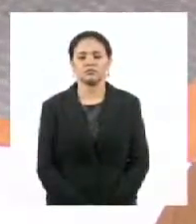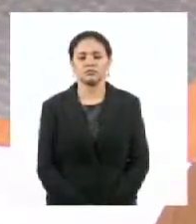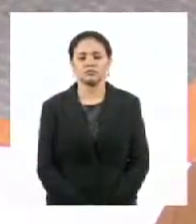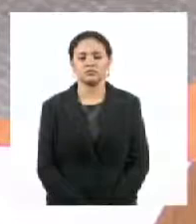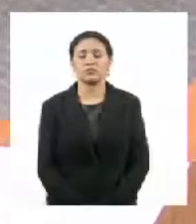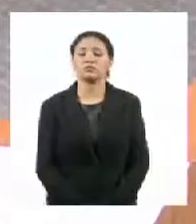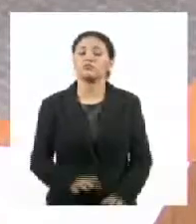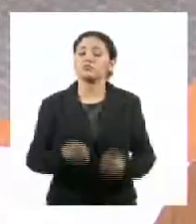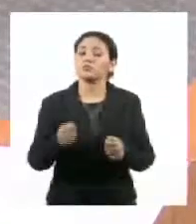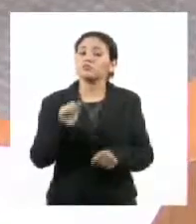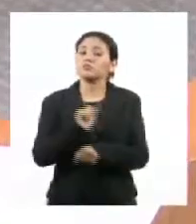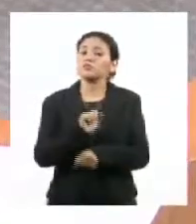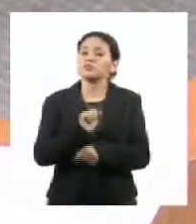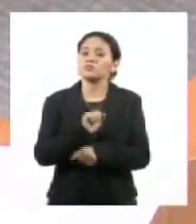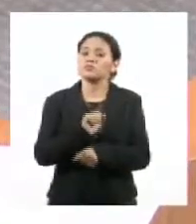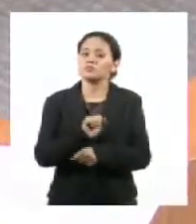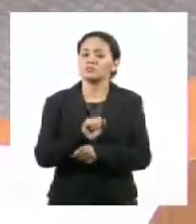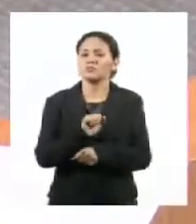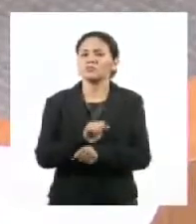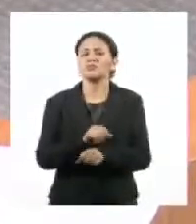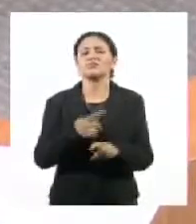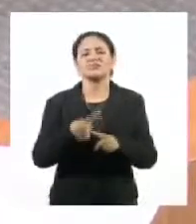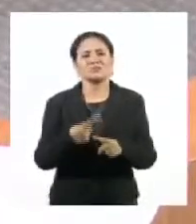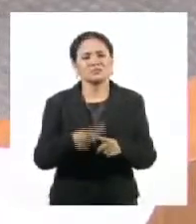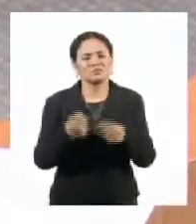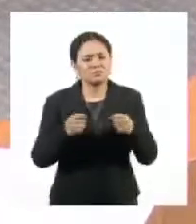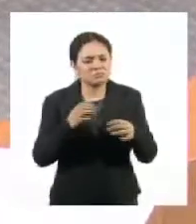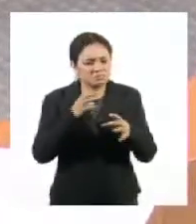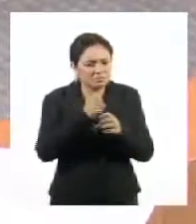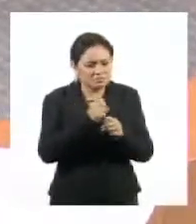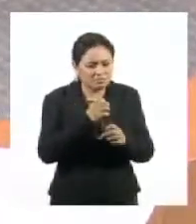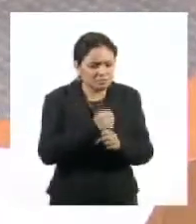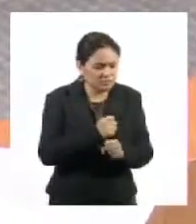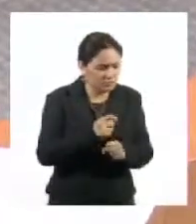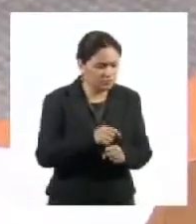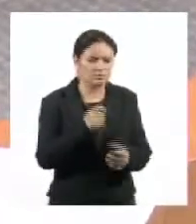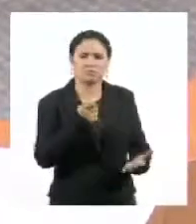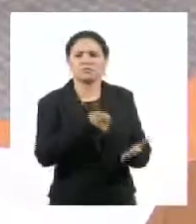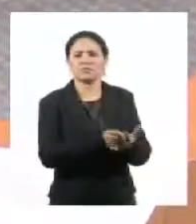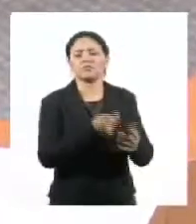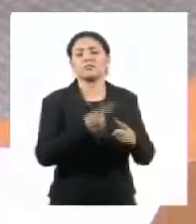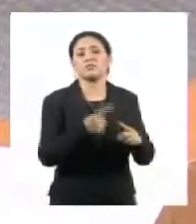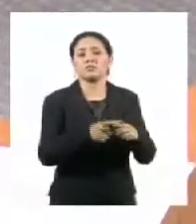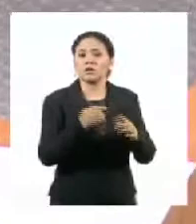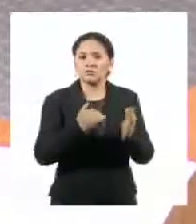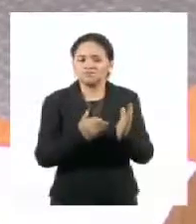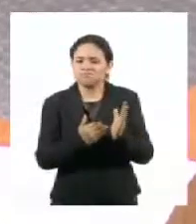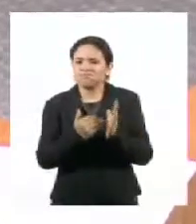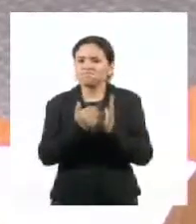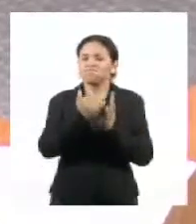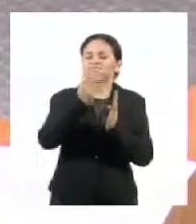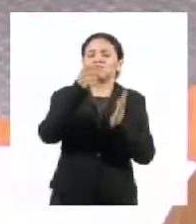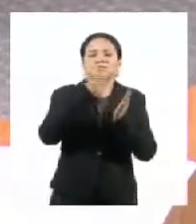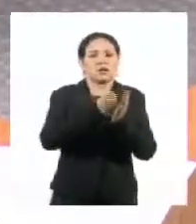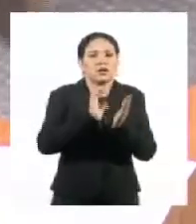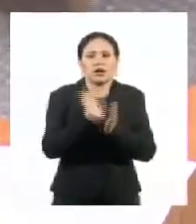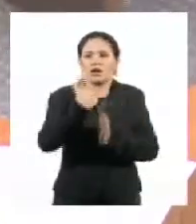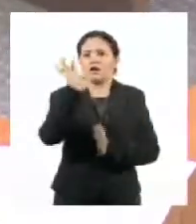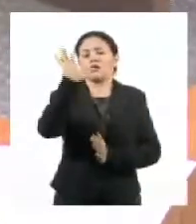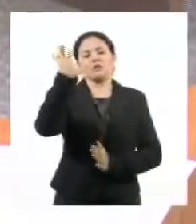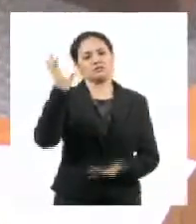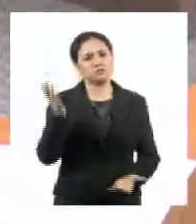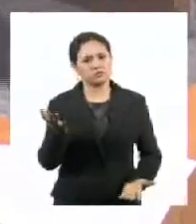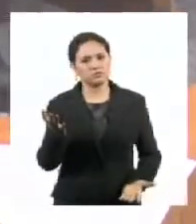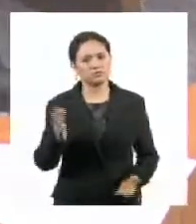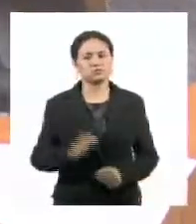mas também redefinir as tarifas, que nós tivemos um aumento abusivo nos últimos 6 meses, a aplicação do programa Água para